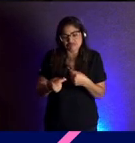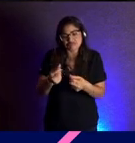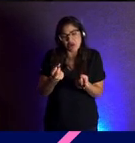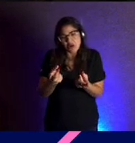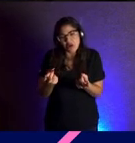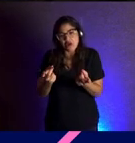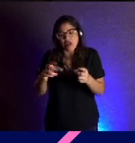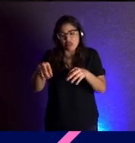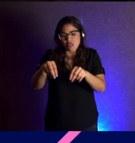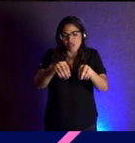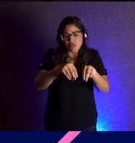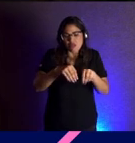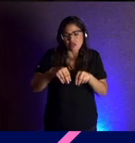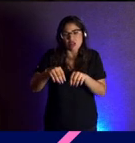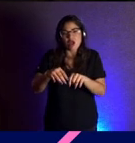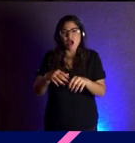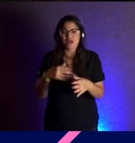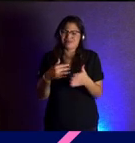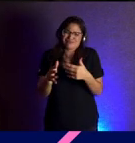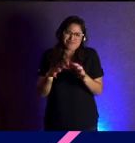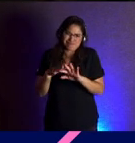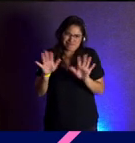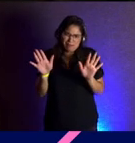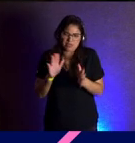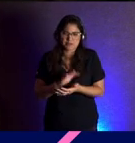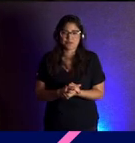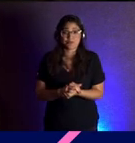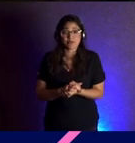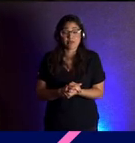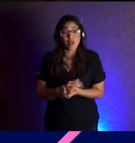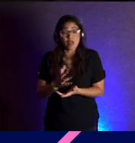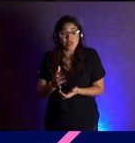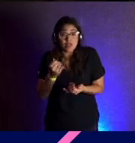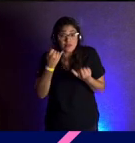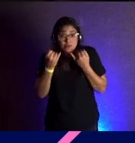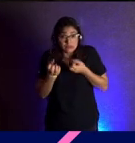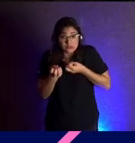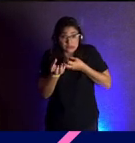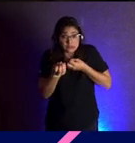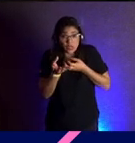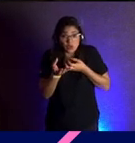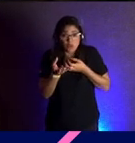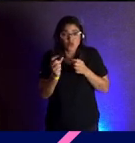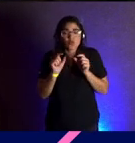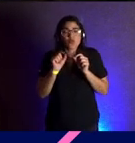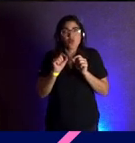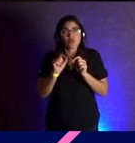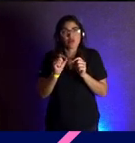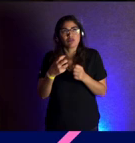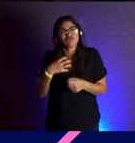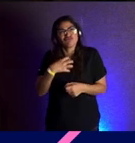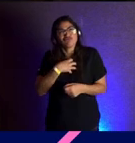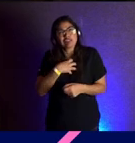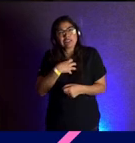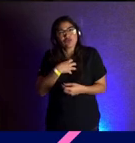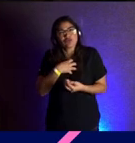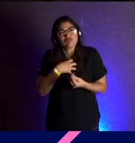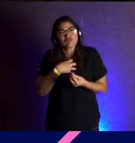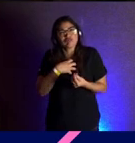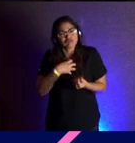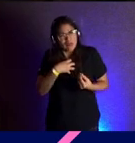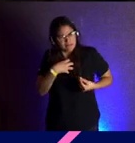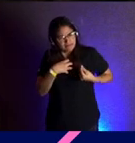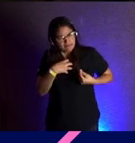e ocupação e tudo mais. Então, essa informação, ela, de alguma forma, ela